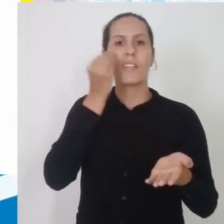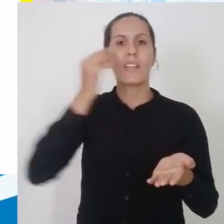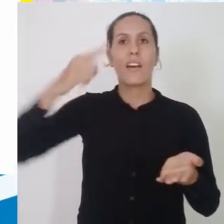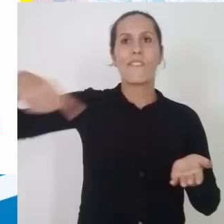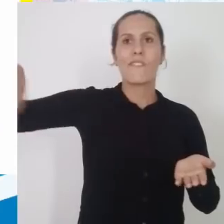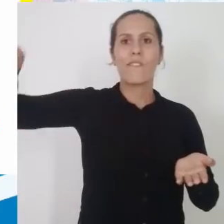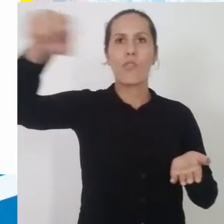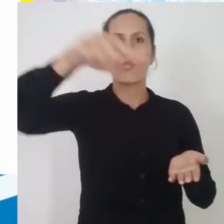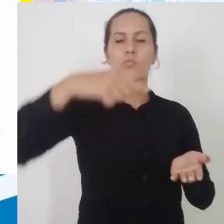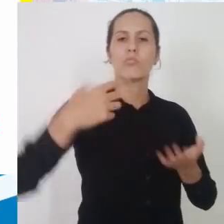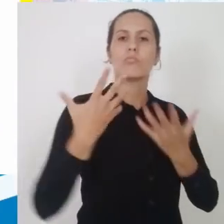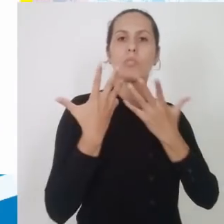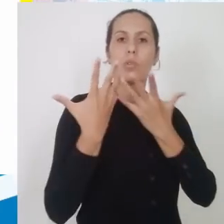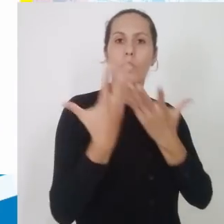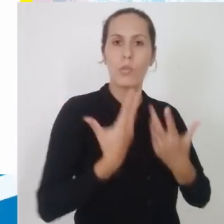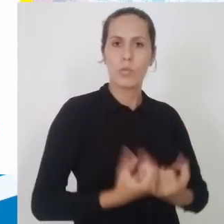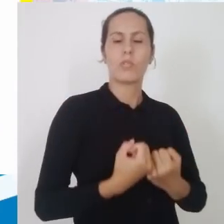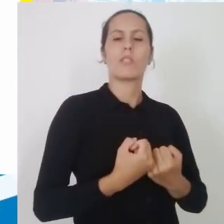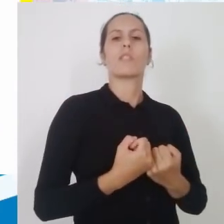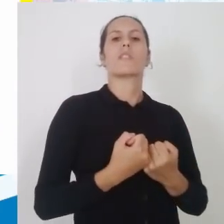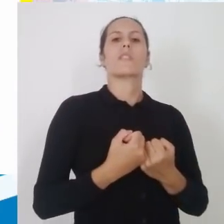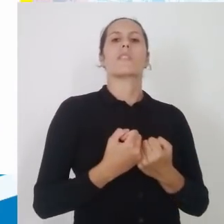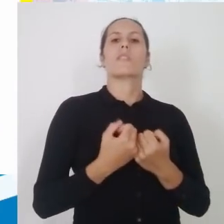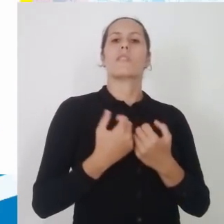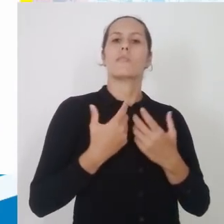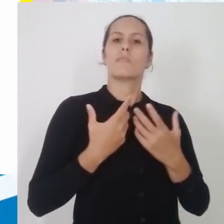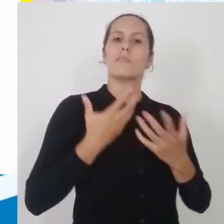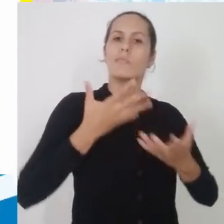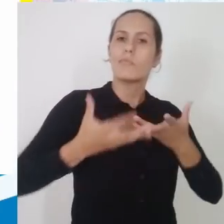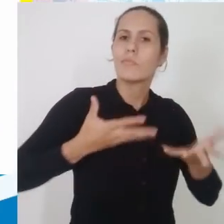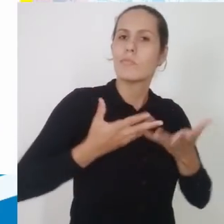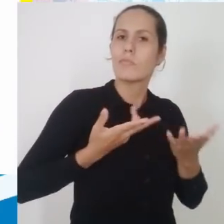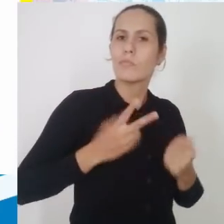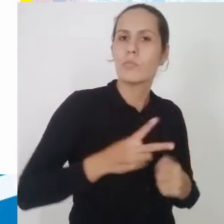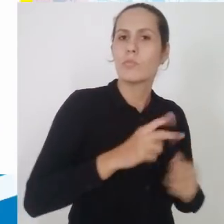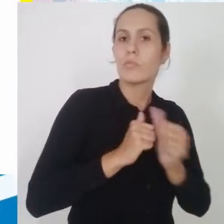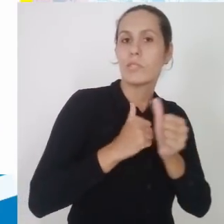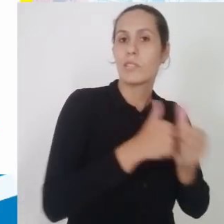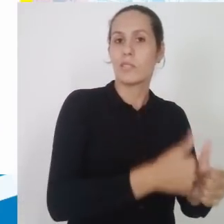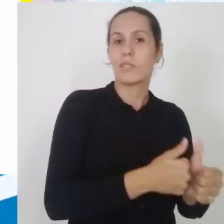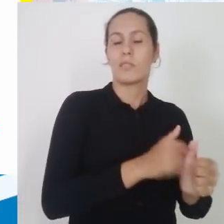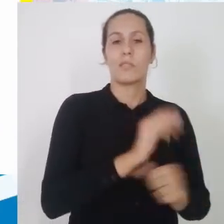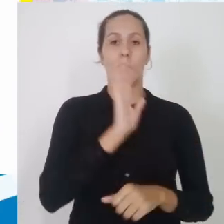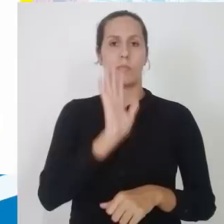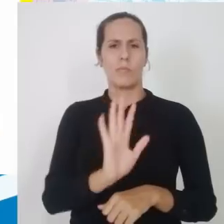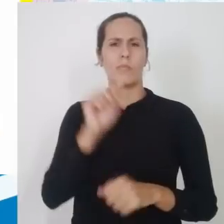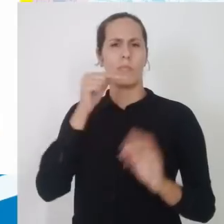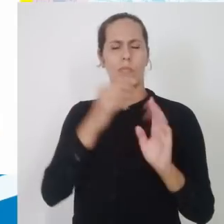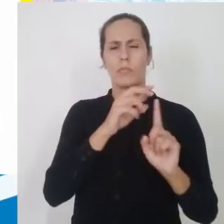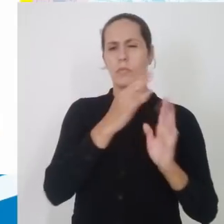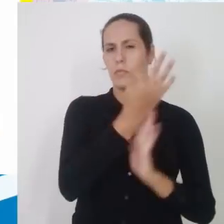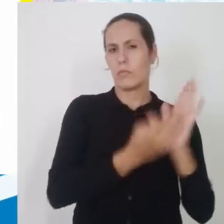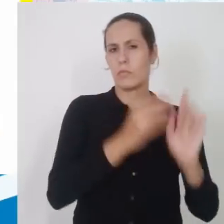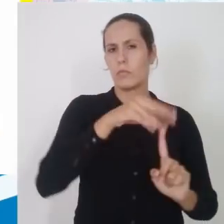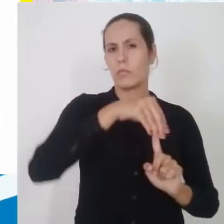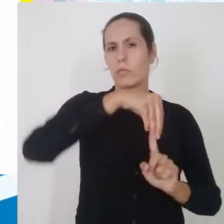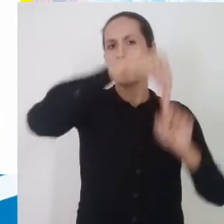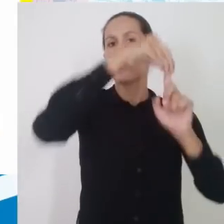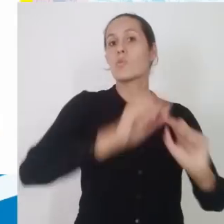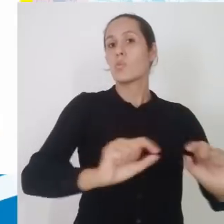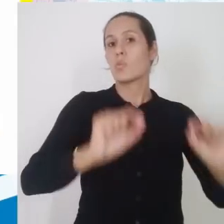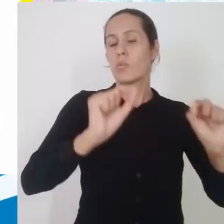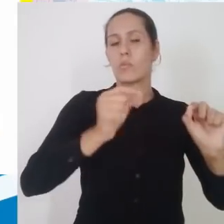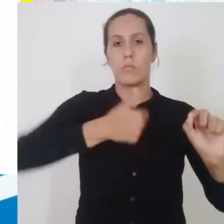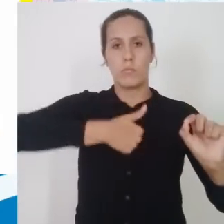principalmente? Ele fala principalmente das medidas de isolamento adotadas pelo governador de Brasília. Mas,